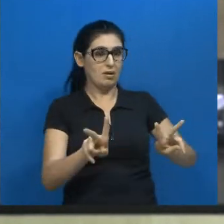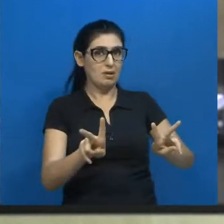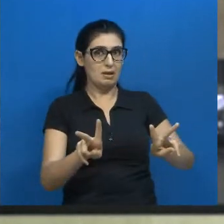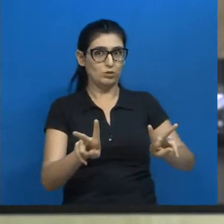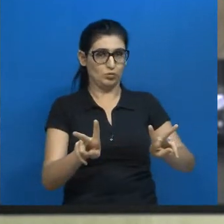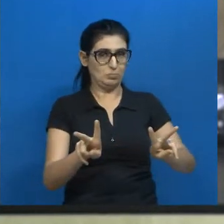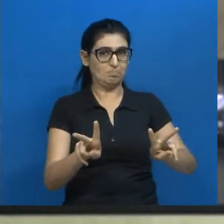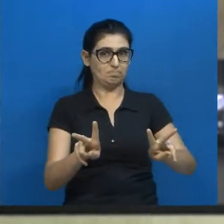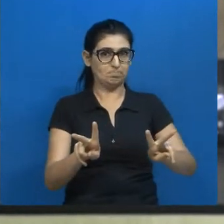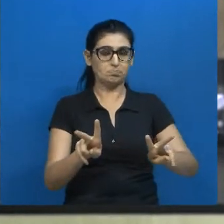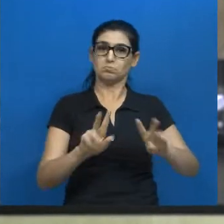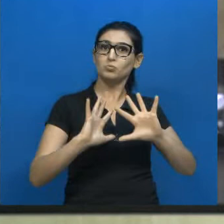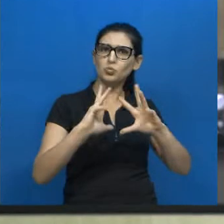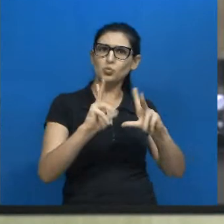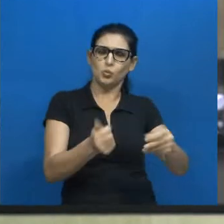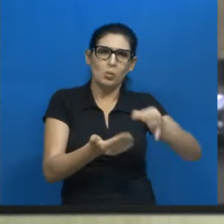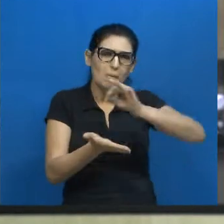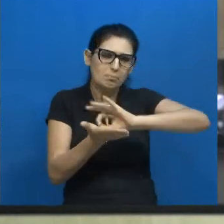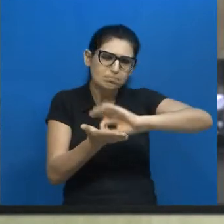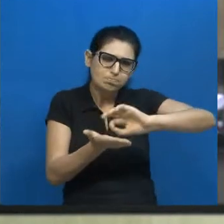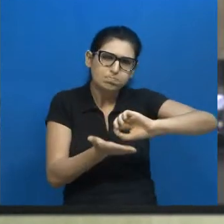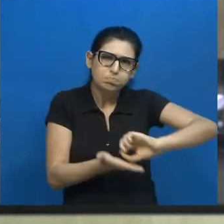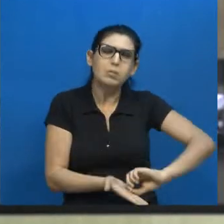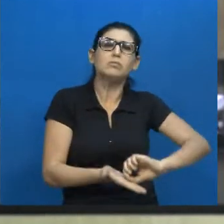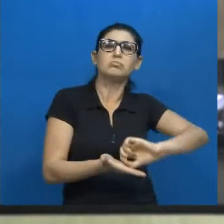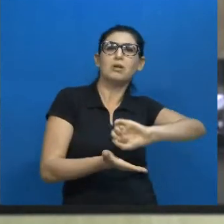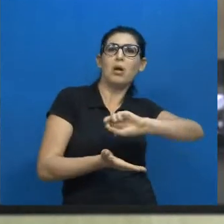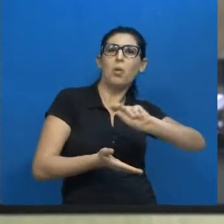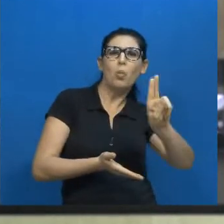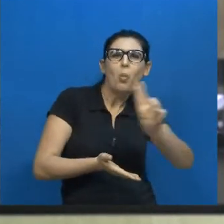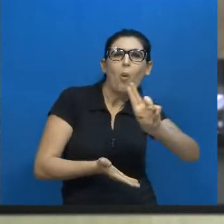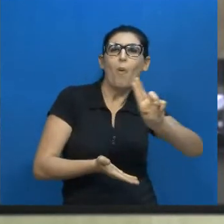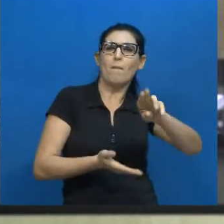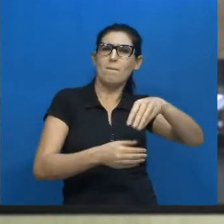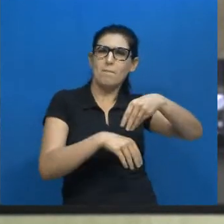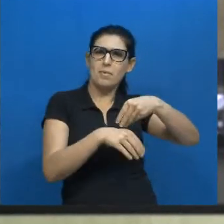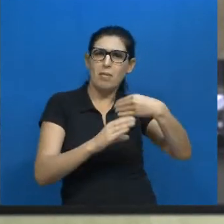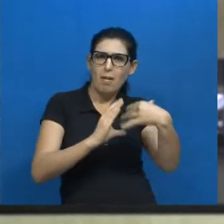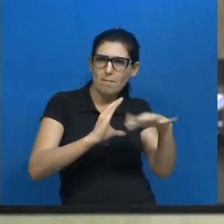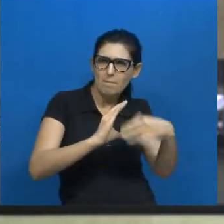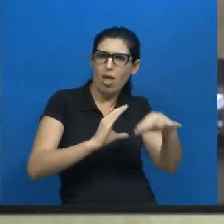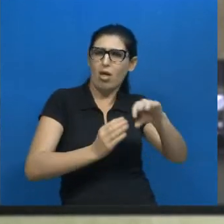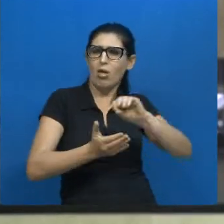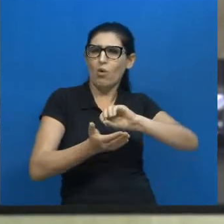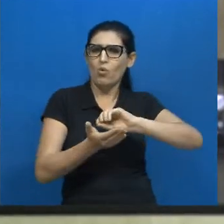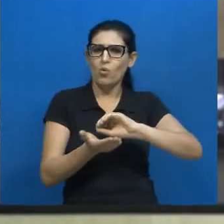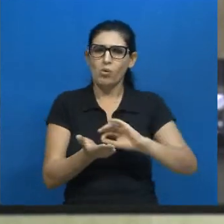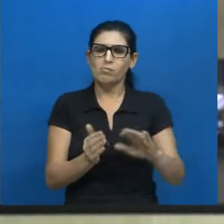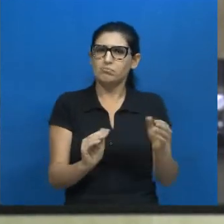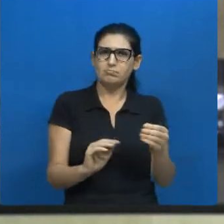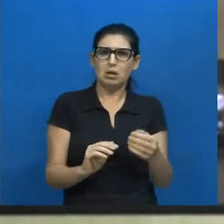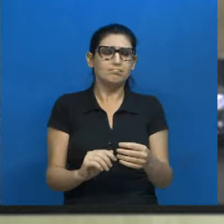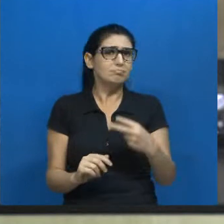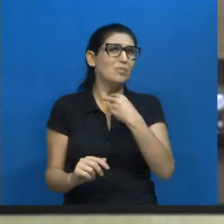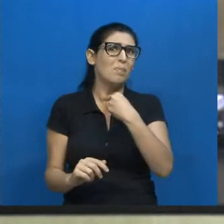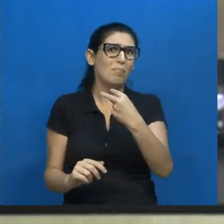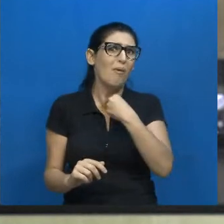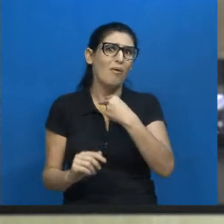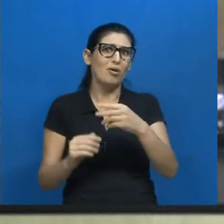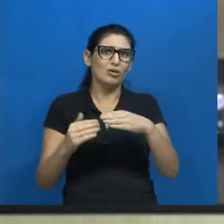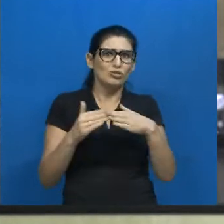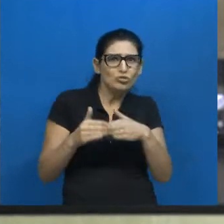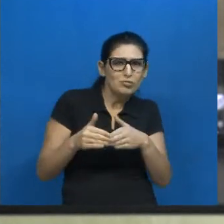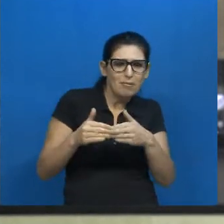vamos anotar, pegar o nome das pessoas, e-mail, para que a gente não saia do foco. O nosso tema hoje